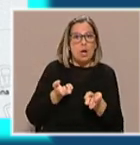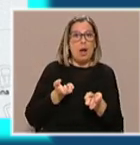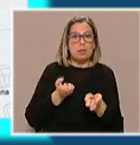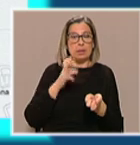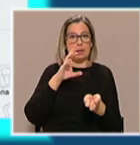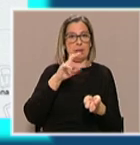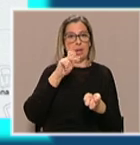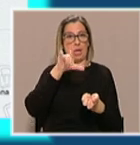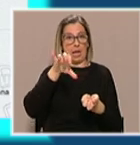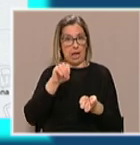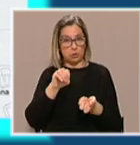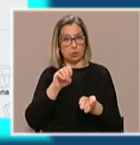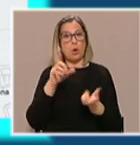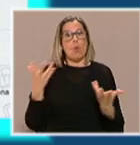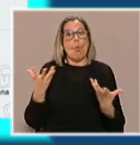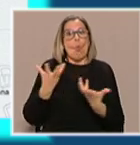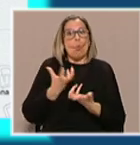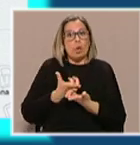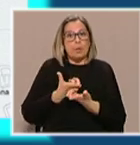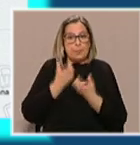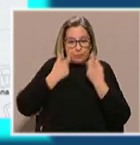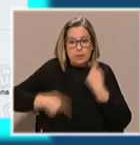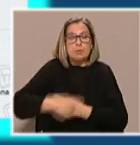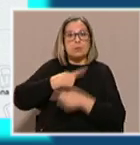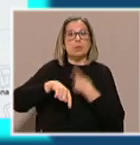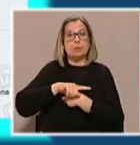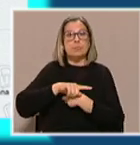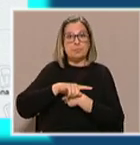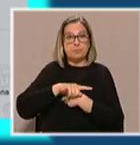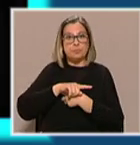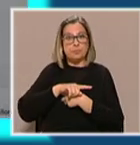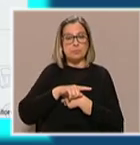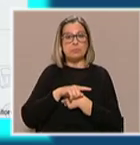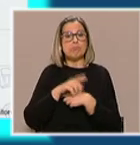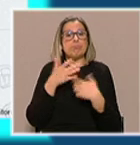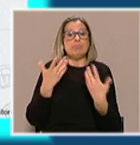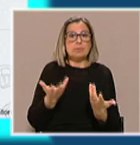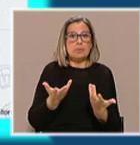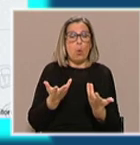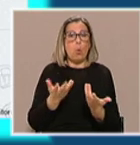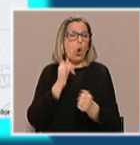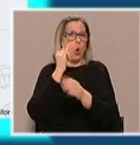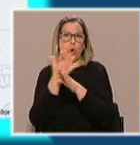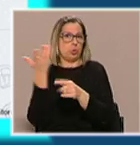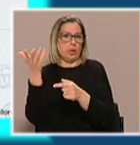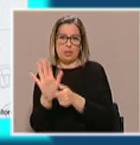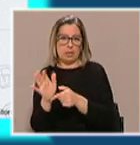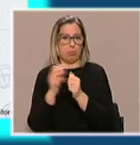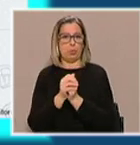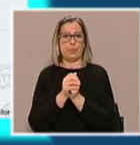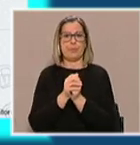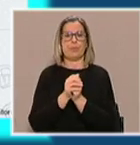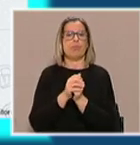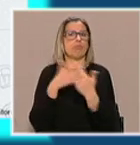absorvendo o cálcio e permitindo a sua assimilação. Então, outro exemplo. Teríamos aqui o